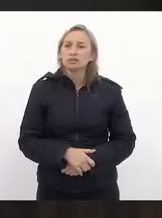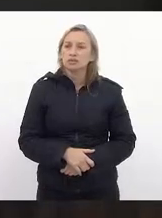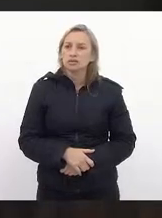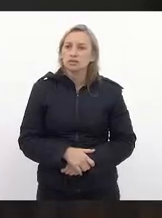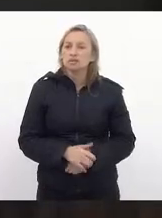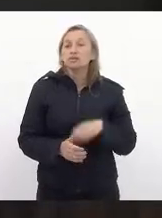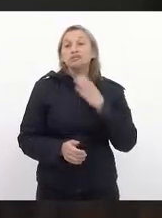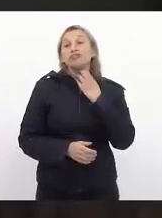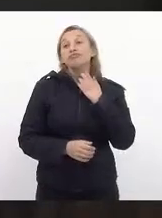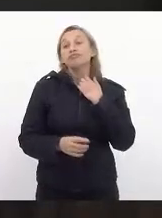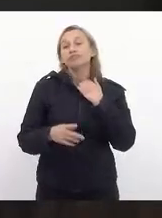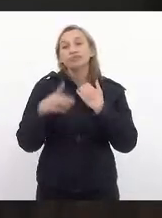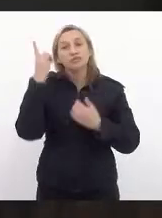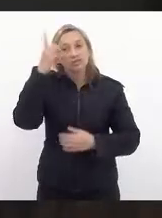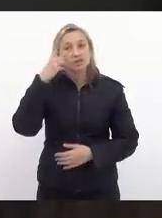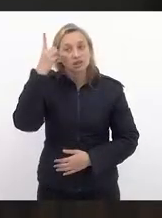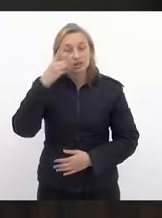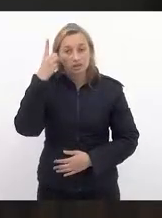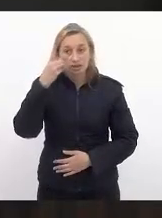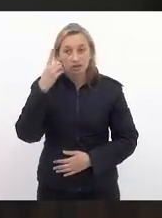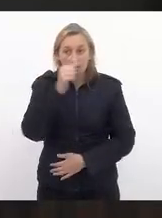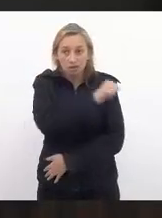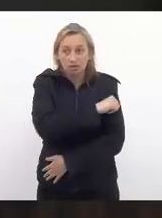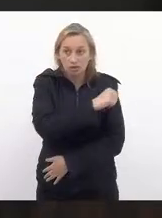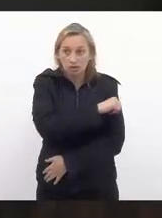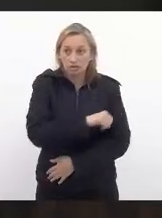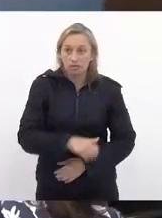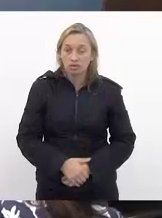Ah pois não deputada Rejane